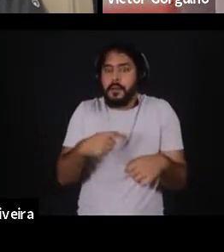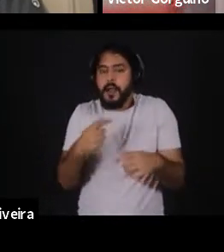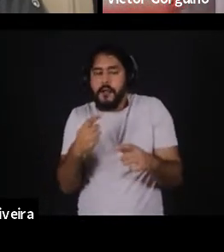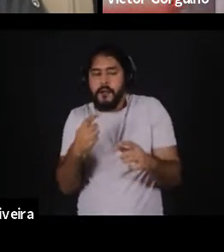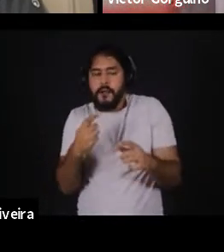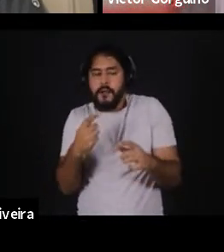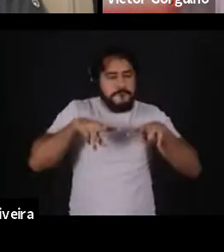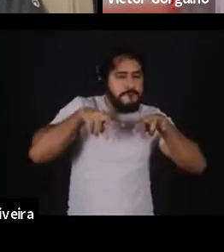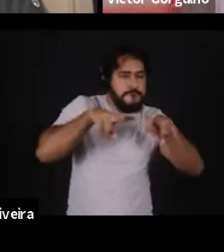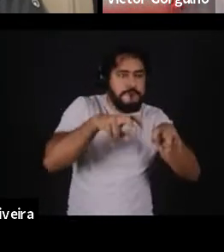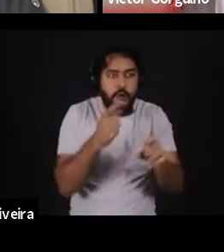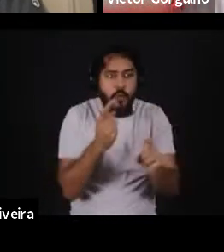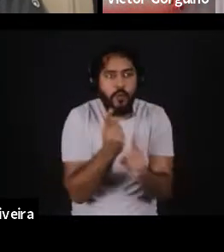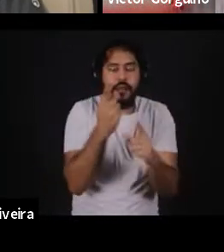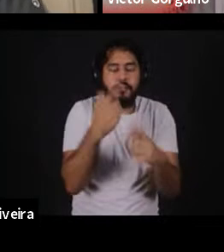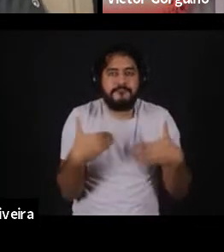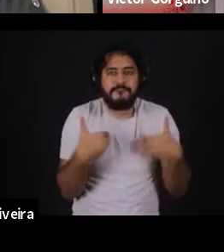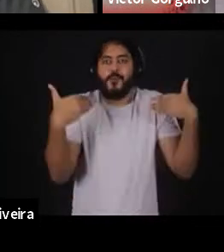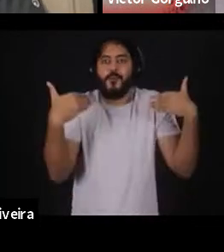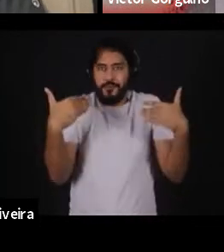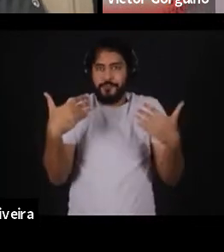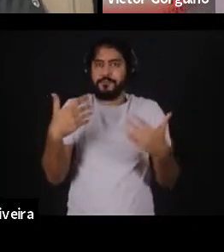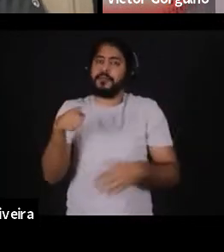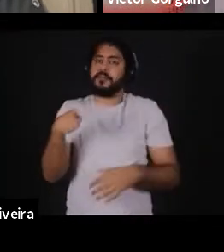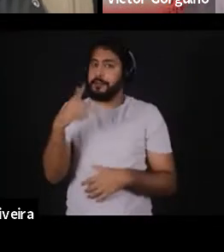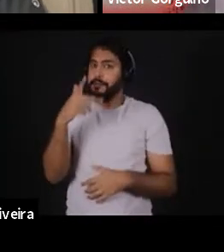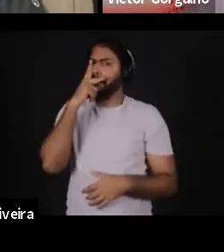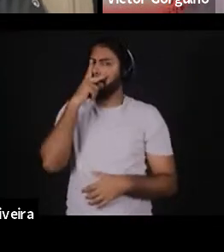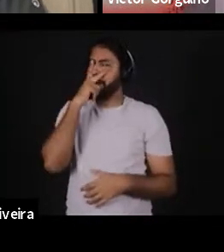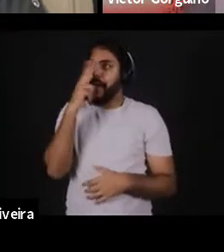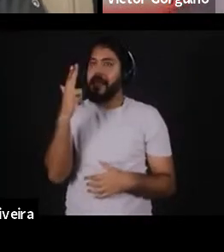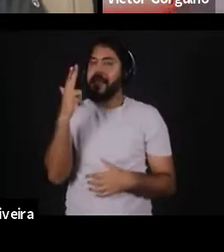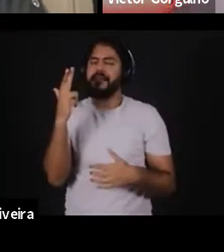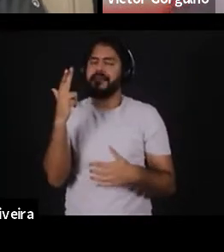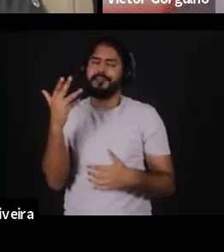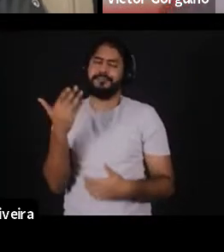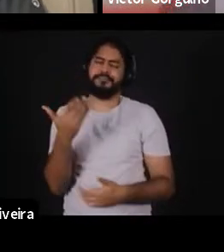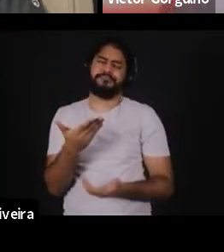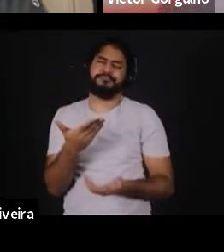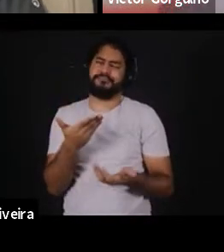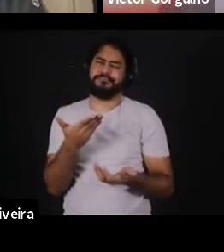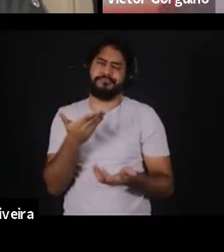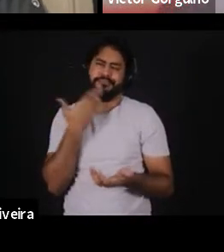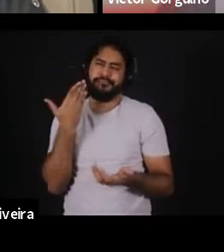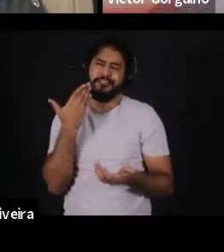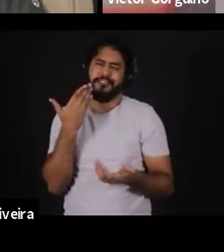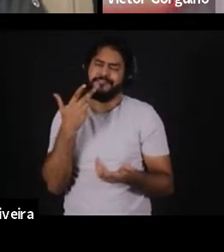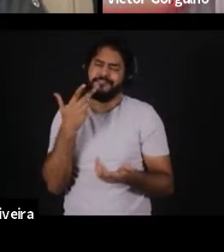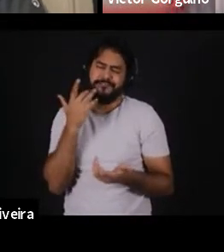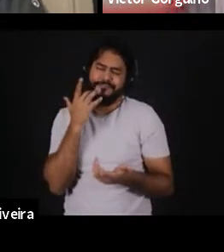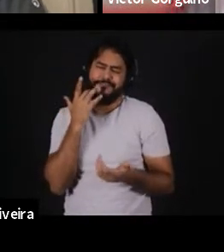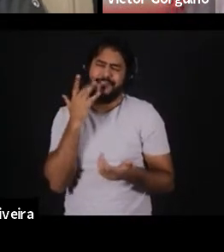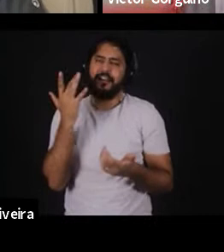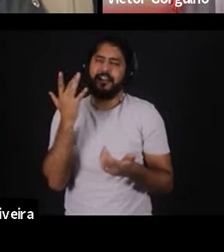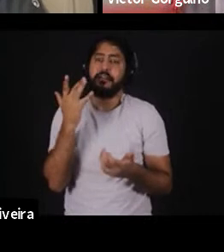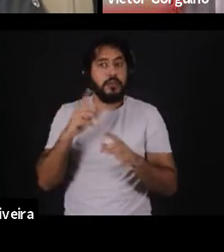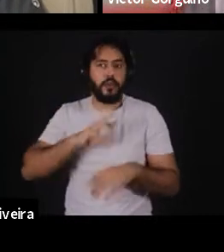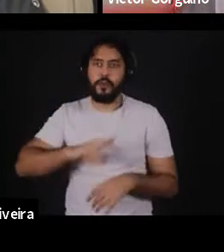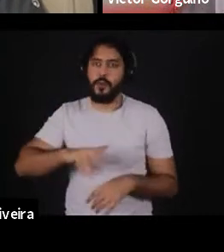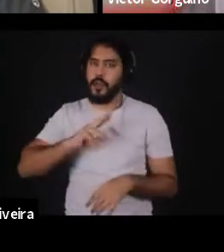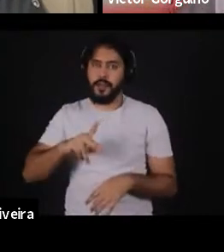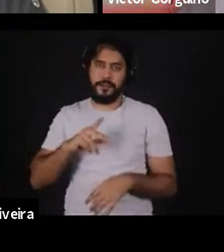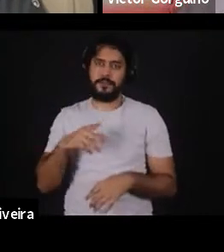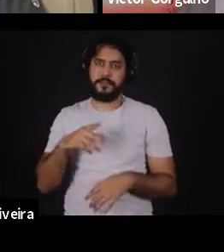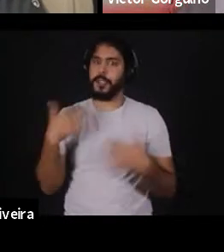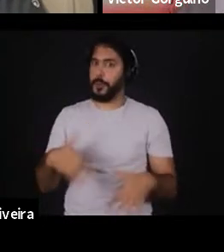acho que parece ser uma coisa fácil e enfim, mas não é assim, não é. É uma posição Nem arriscada,